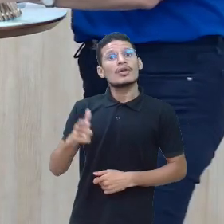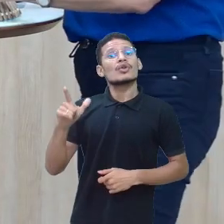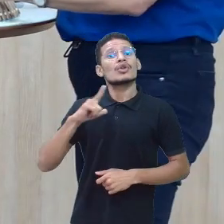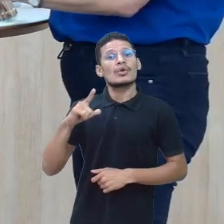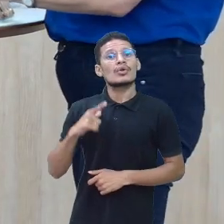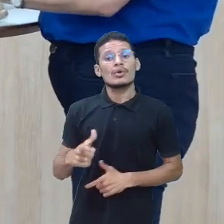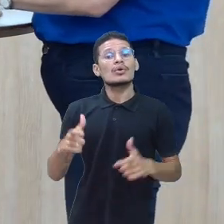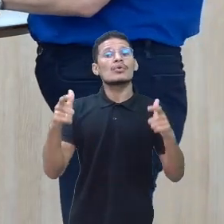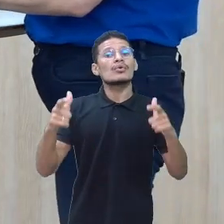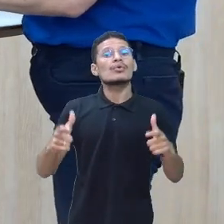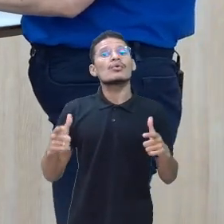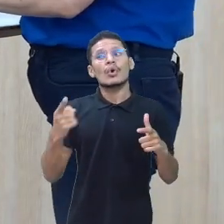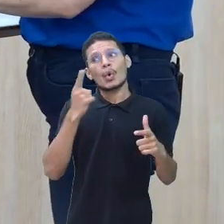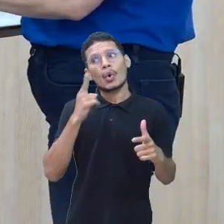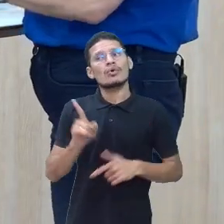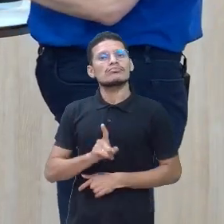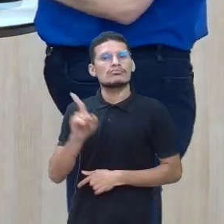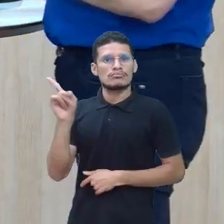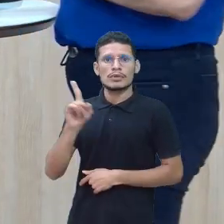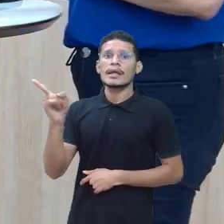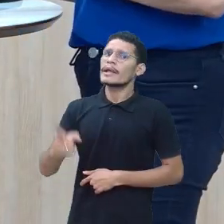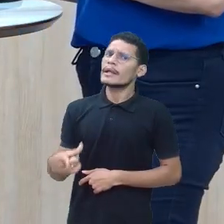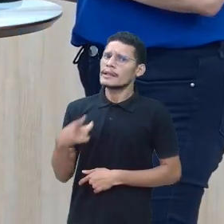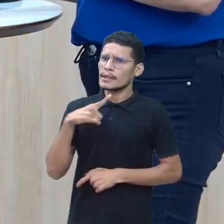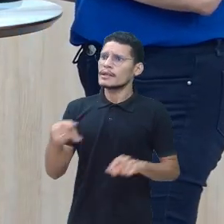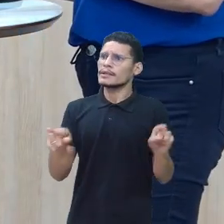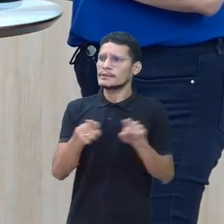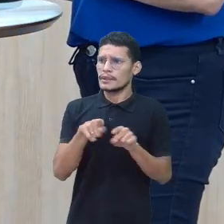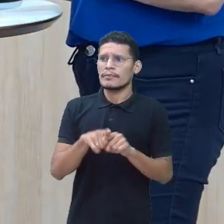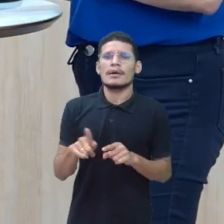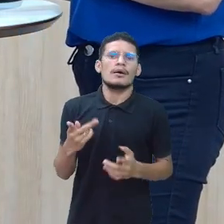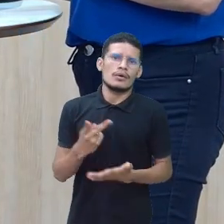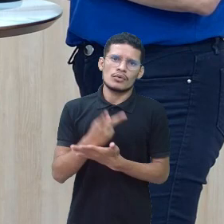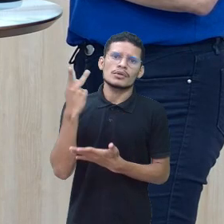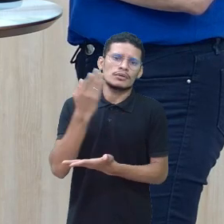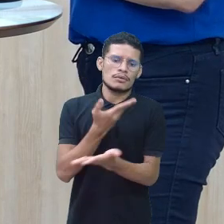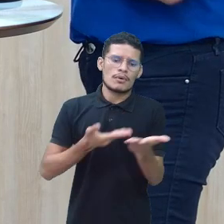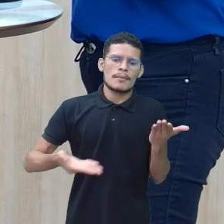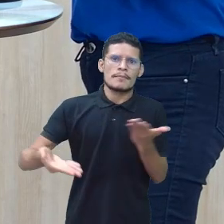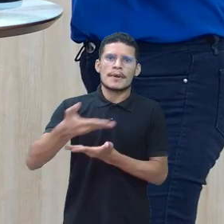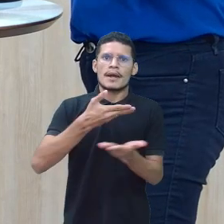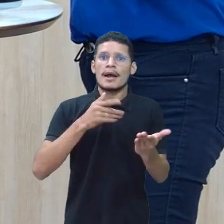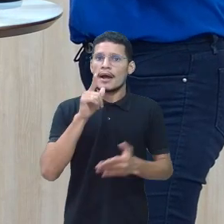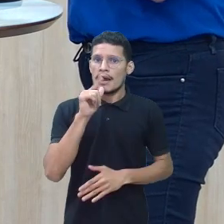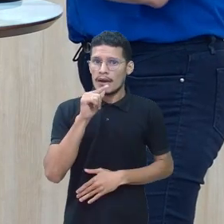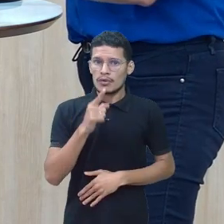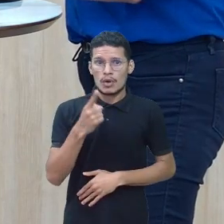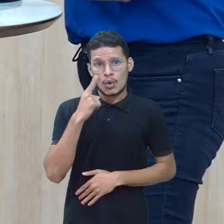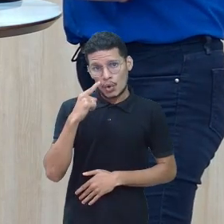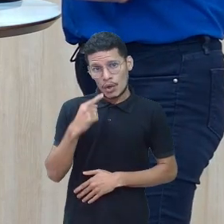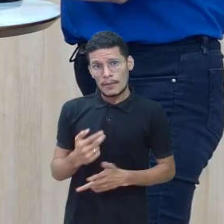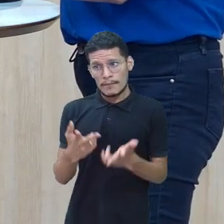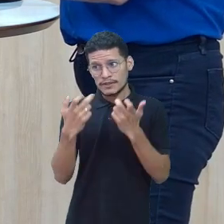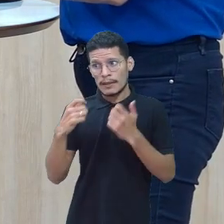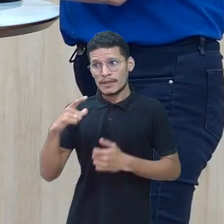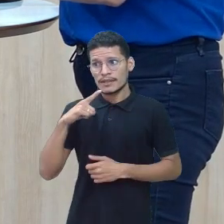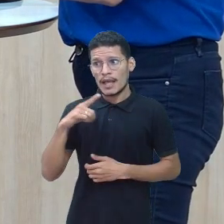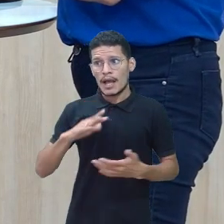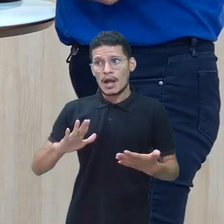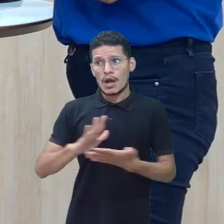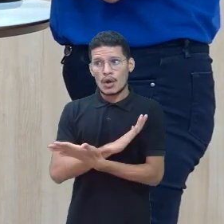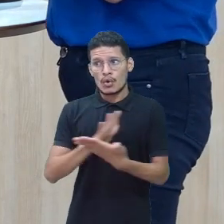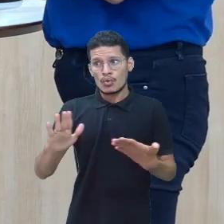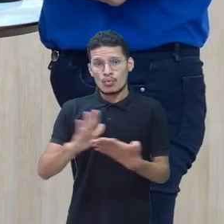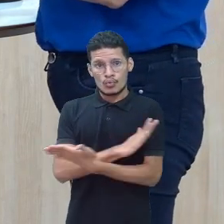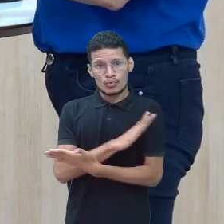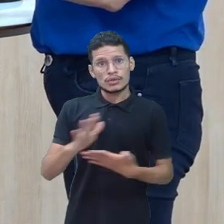vocês verem. Aqui também acontece o ciclo da água. Vocês veem que tem umas bolinhas aqui,